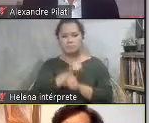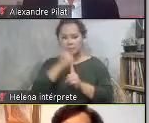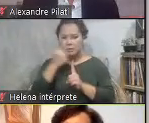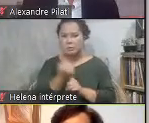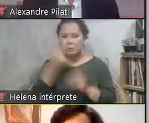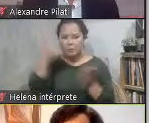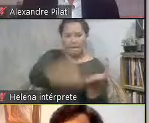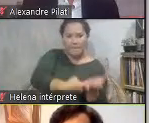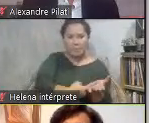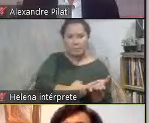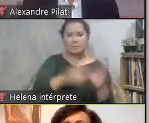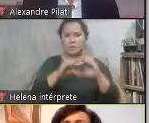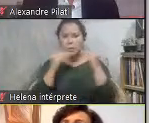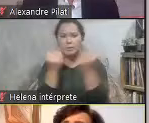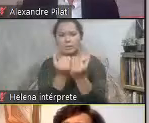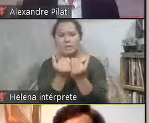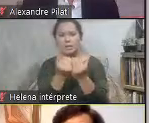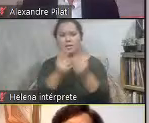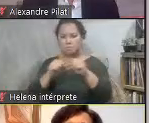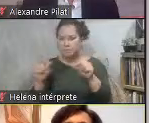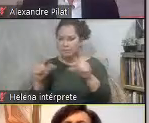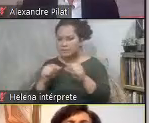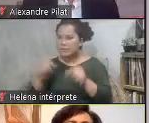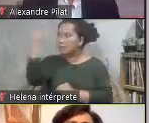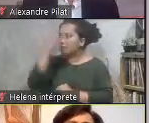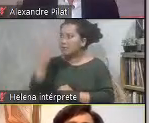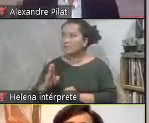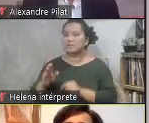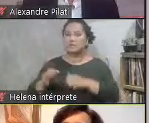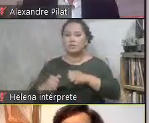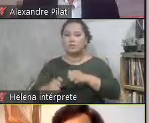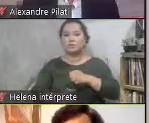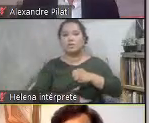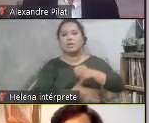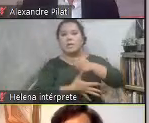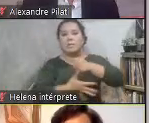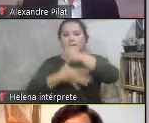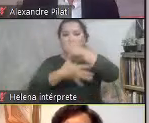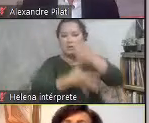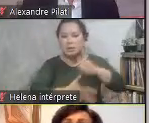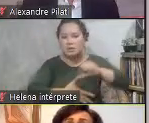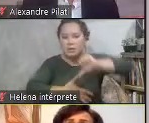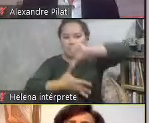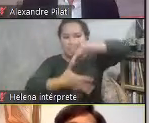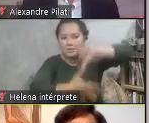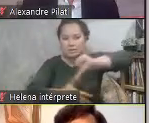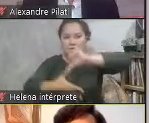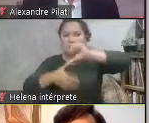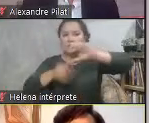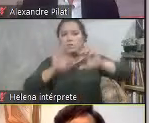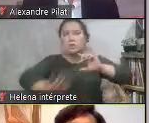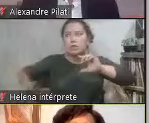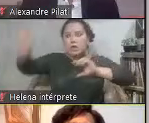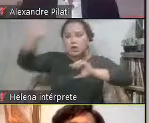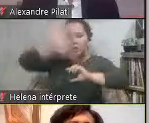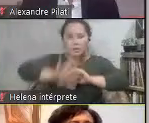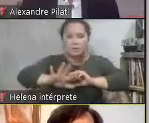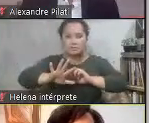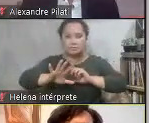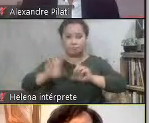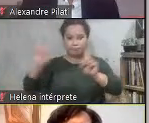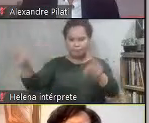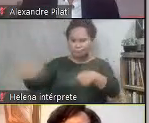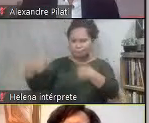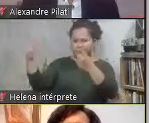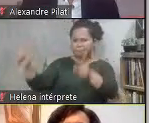Brasil e América Latina, e a inserção curricular da extensão, dentre outros. Dentre os desafios que nos foram colocados,